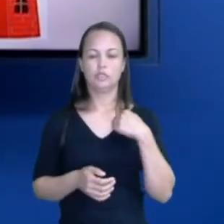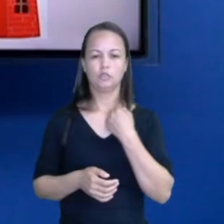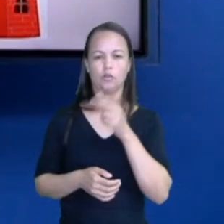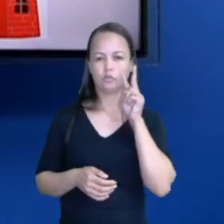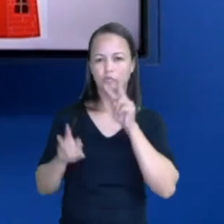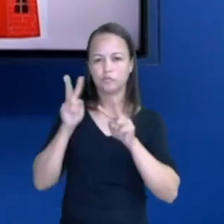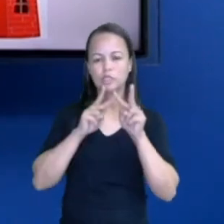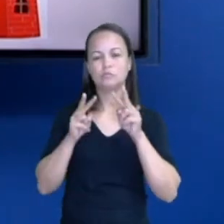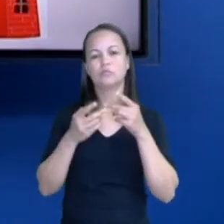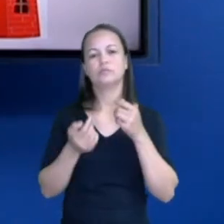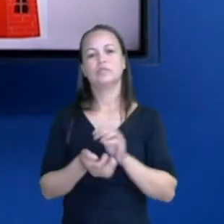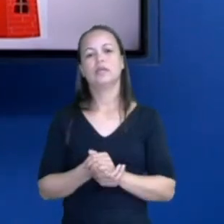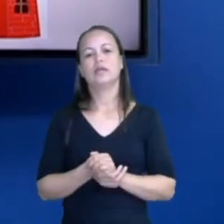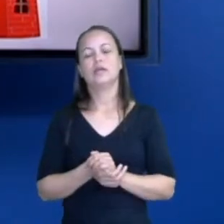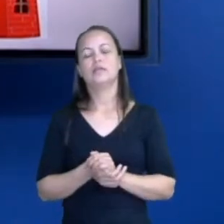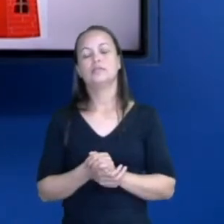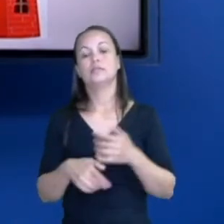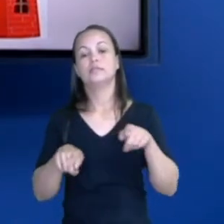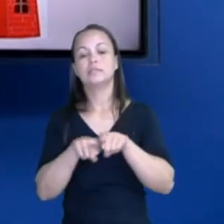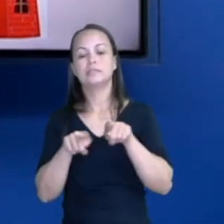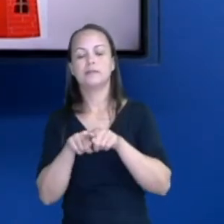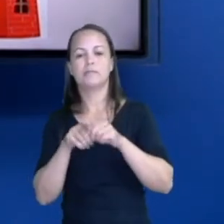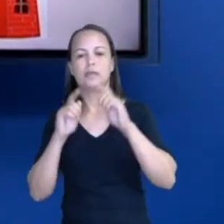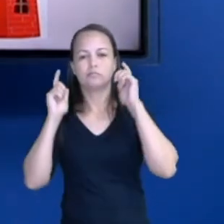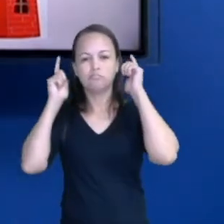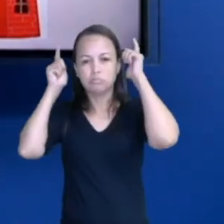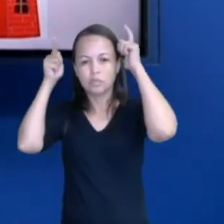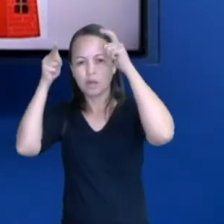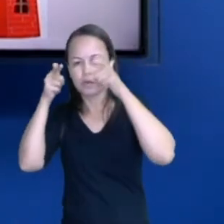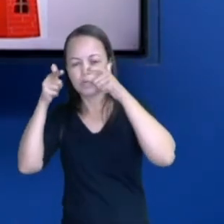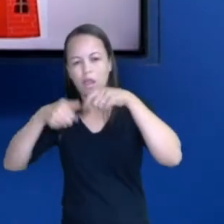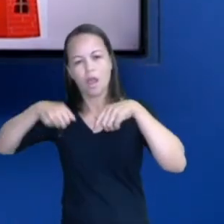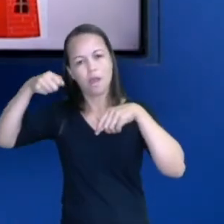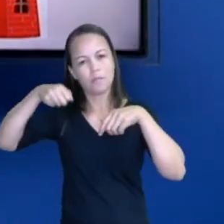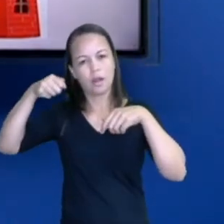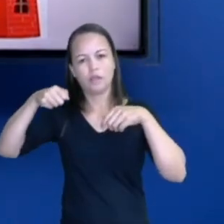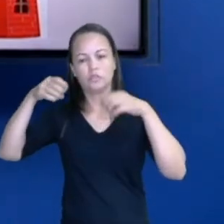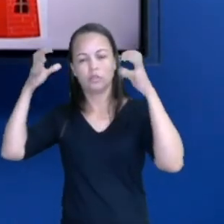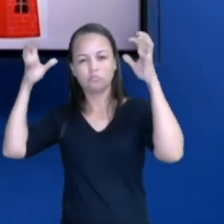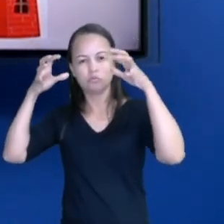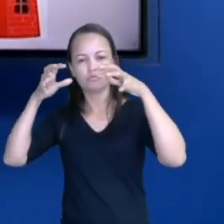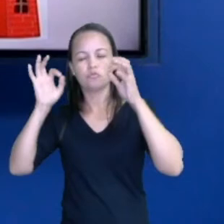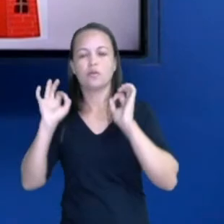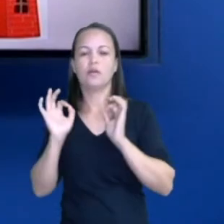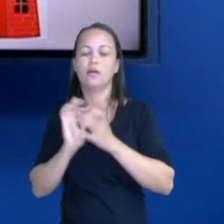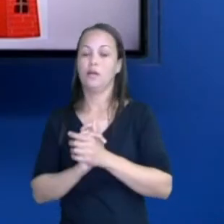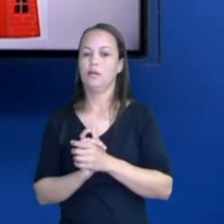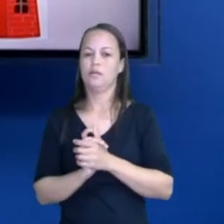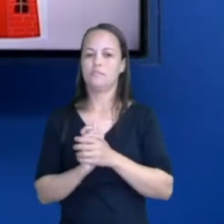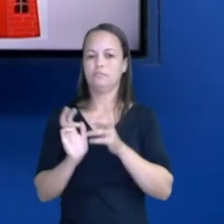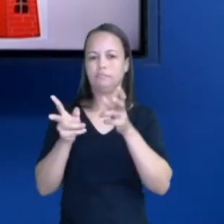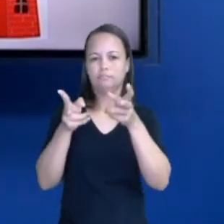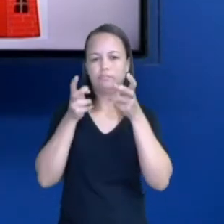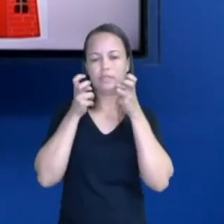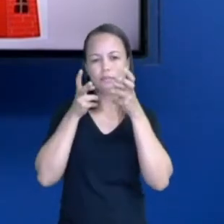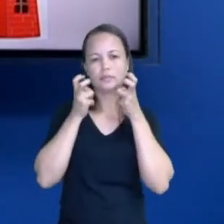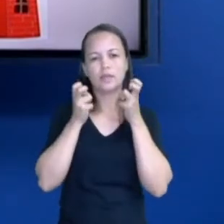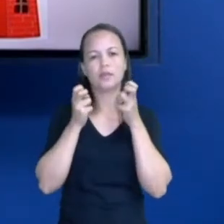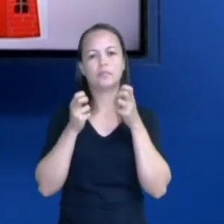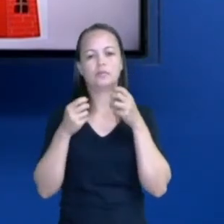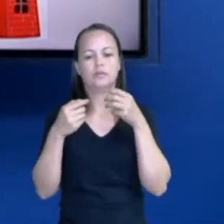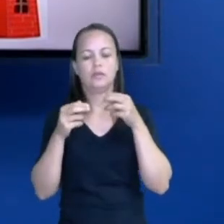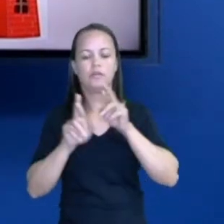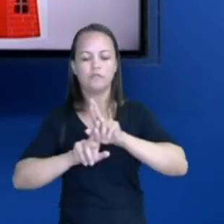do rapaz que colocou a sacolinha plástica para não molhar a sua cabeça. Então percebam que esses materiais apresentam